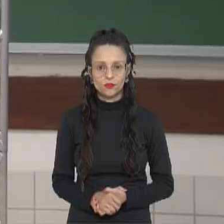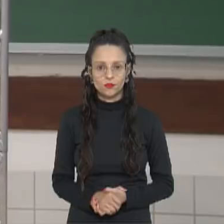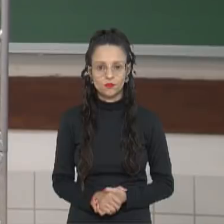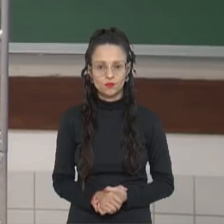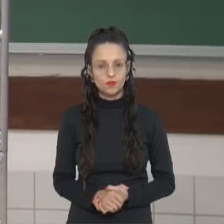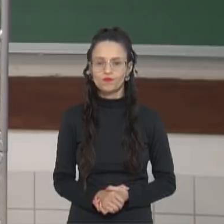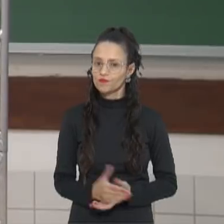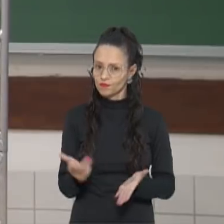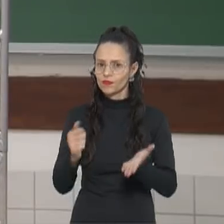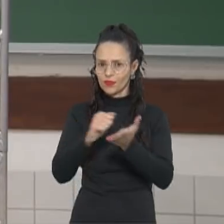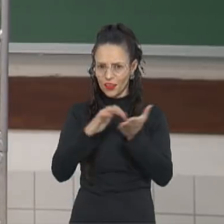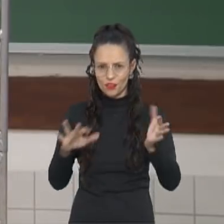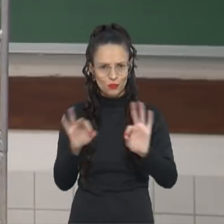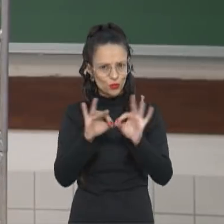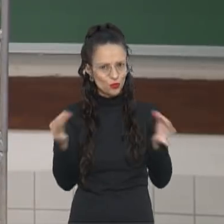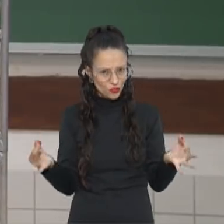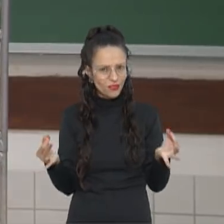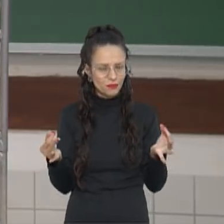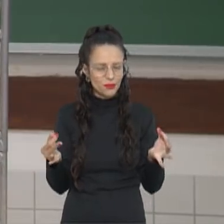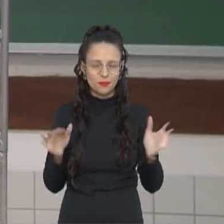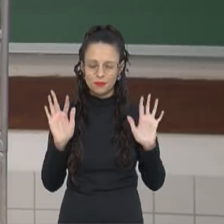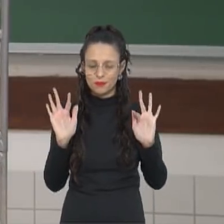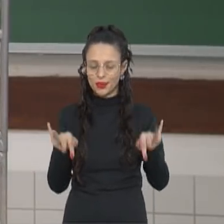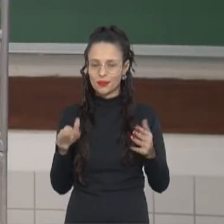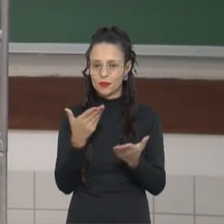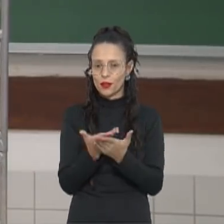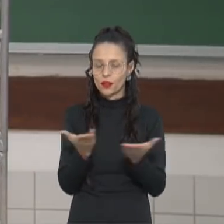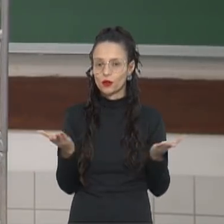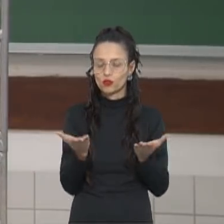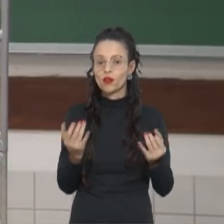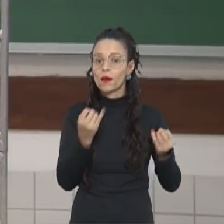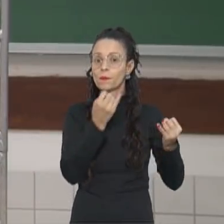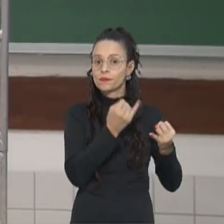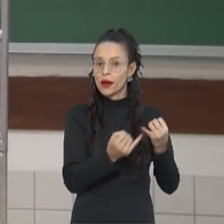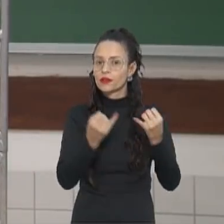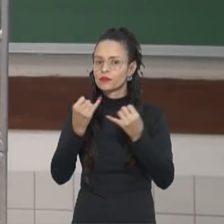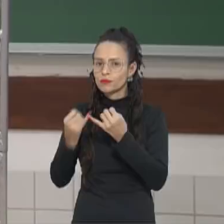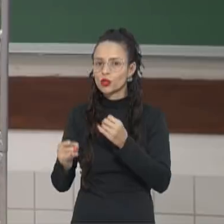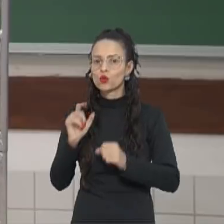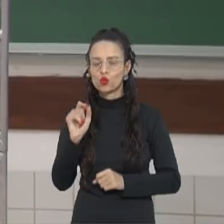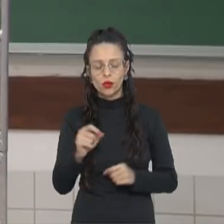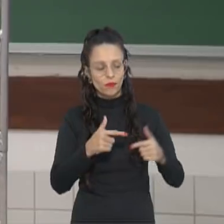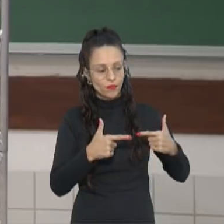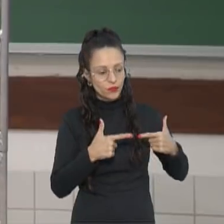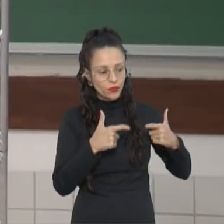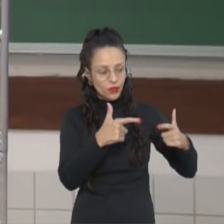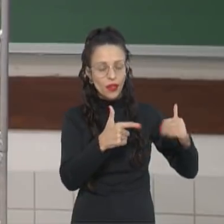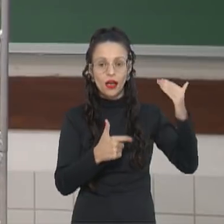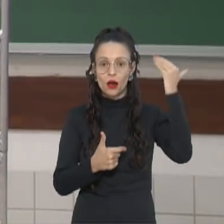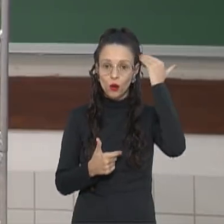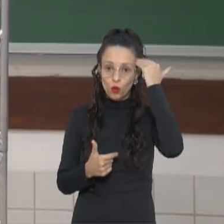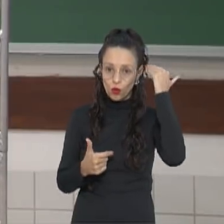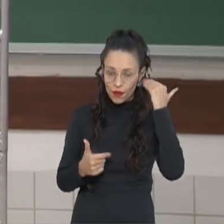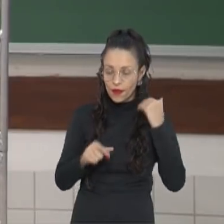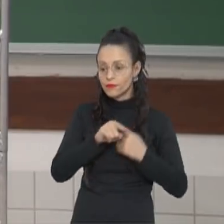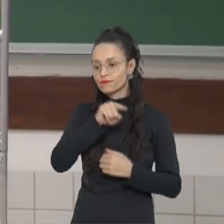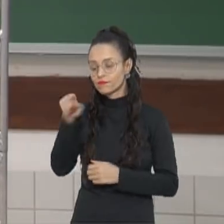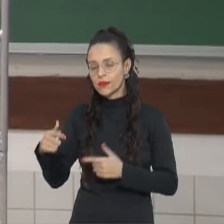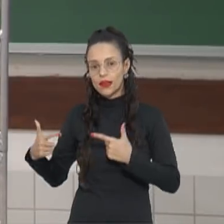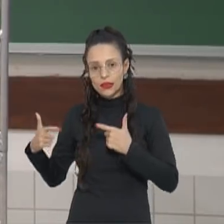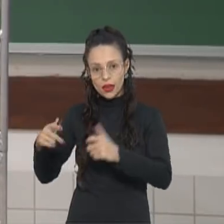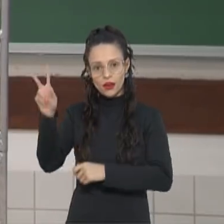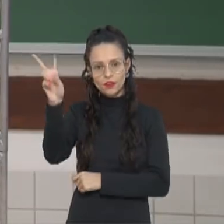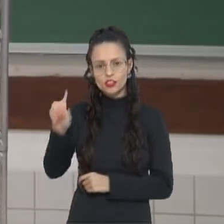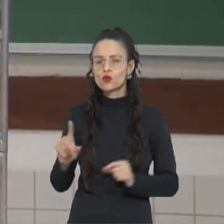Questão muito simples para fechar a aula de hoje. Semelhanças entre Guerra da Coreia e Guerra do Vietnã, os temas da nossa aula